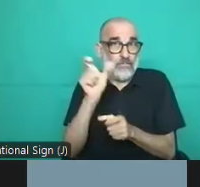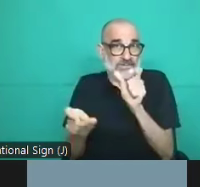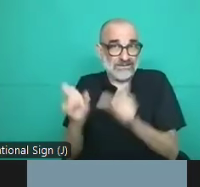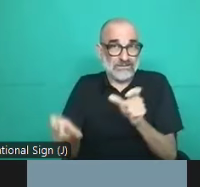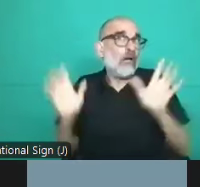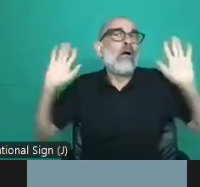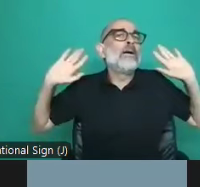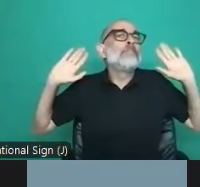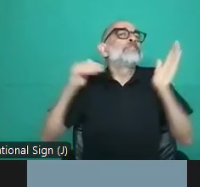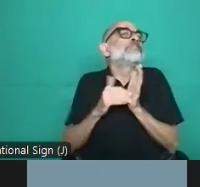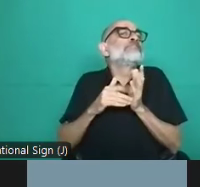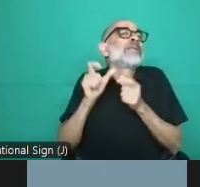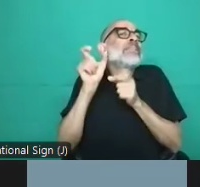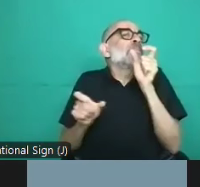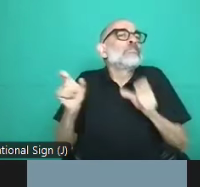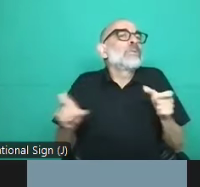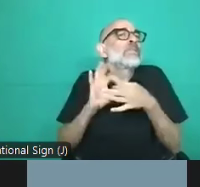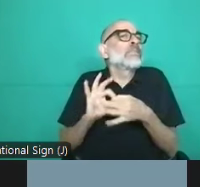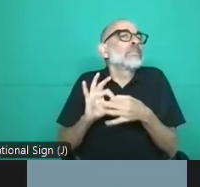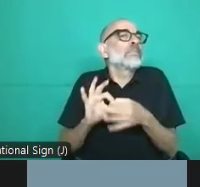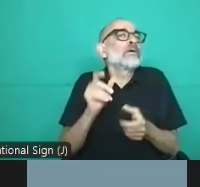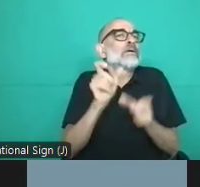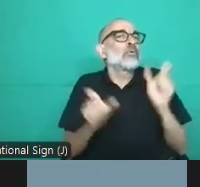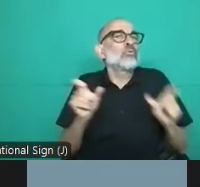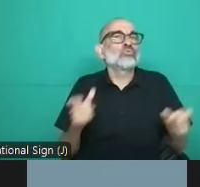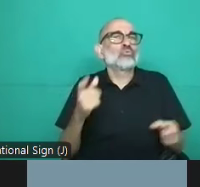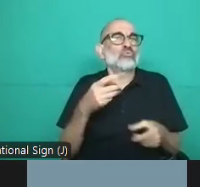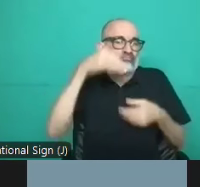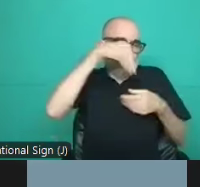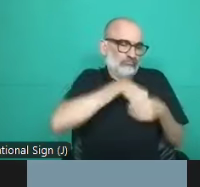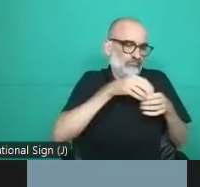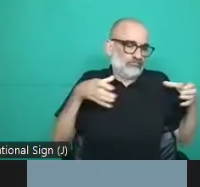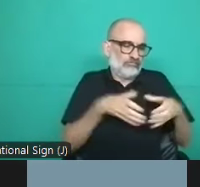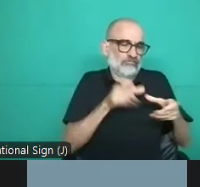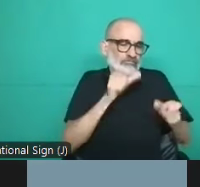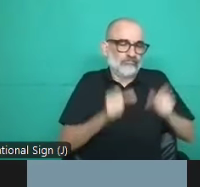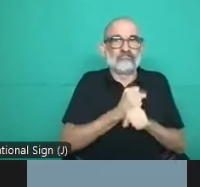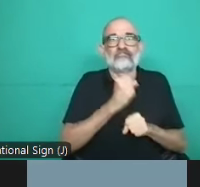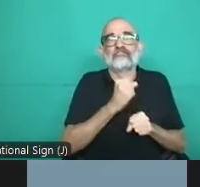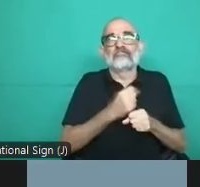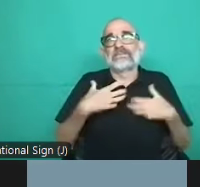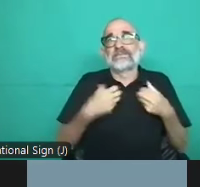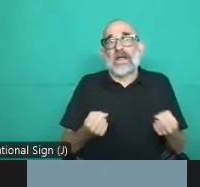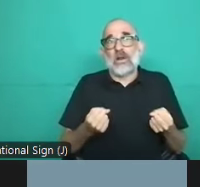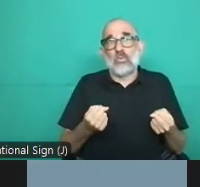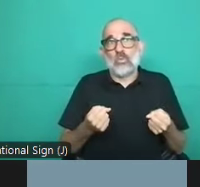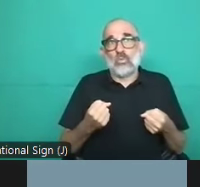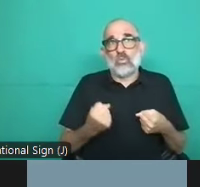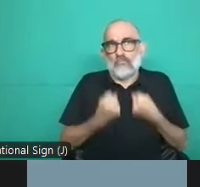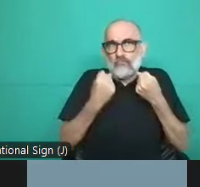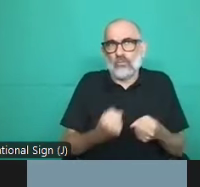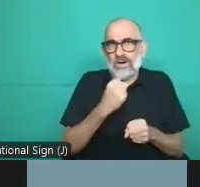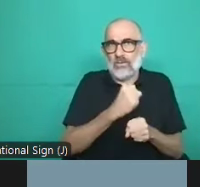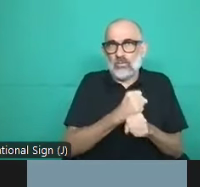da Y força en este sentido, trabalhista. Agora, tenemos nesse que, cuando sentido, hablamos, y qué interesante sabemos que escuchar quando falamos, las diferentes foi muito exposiciones del día de